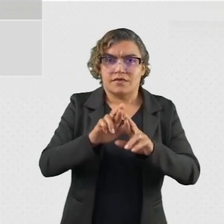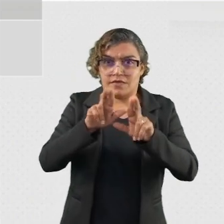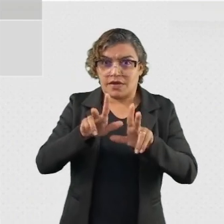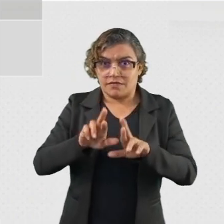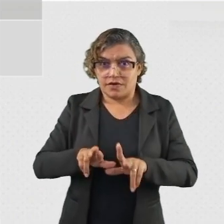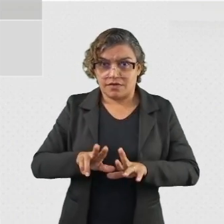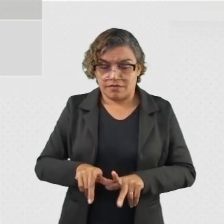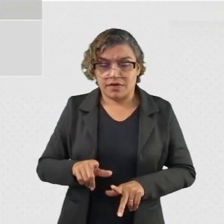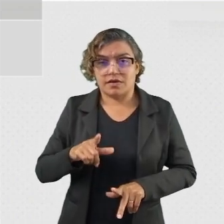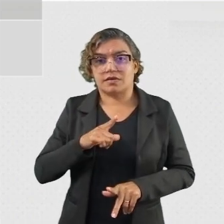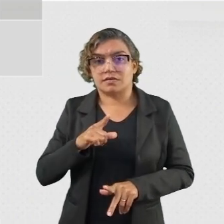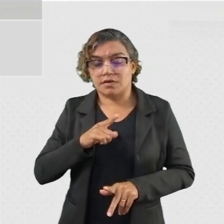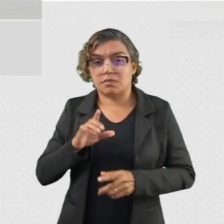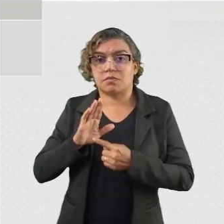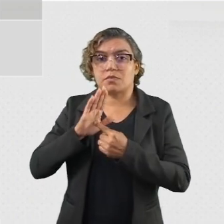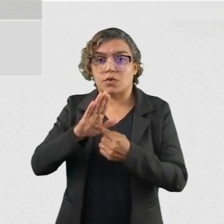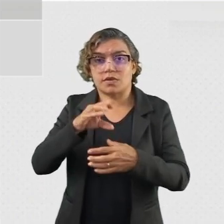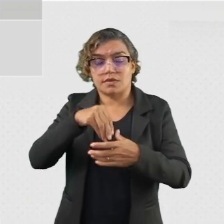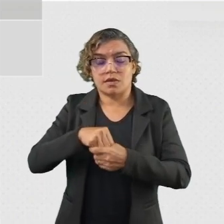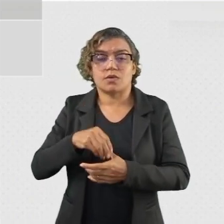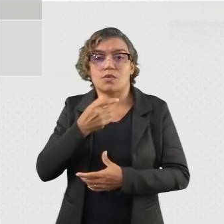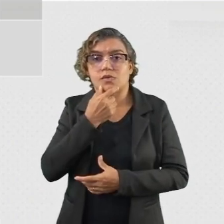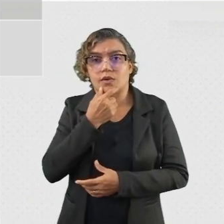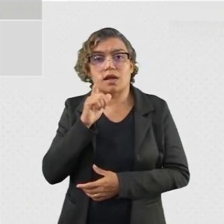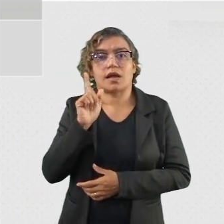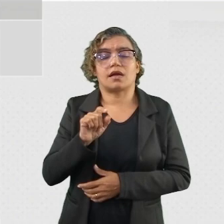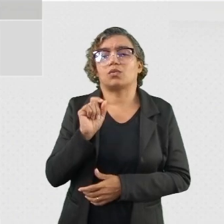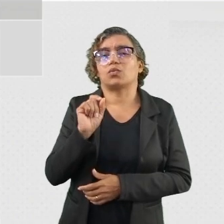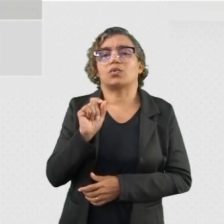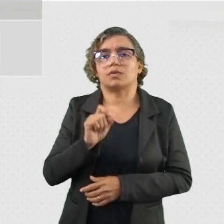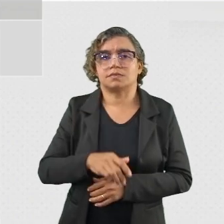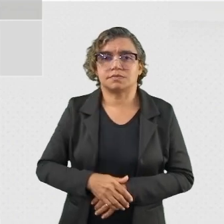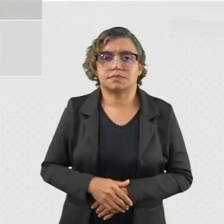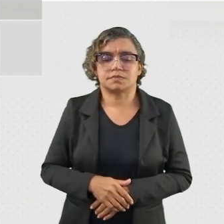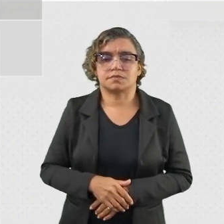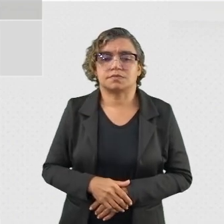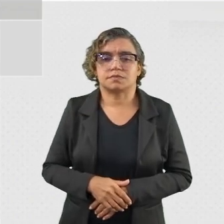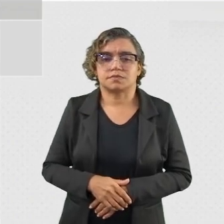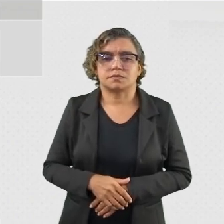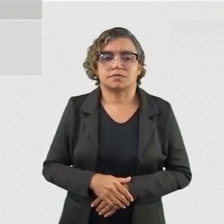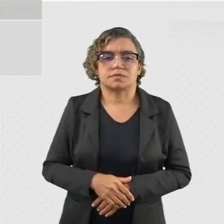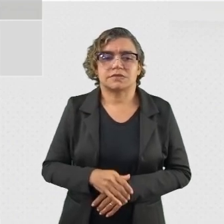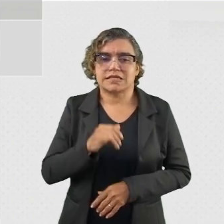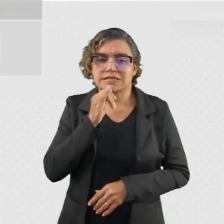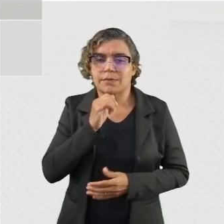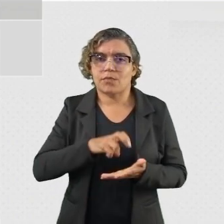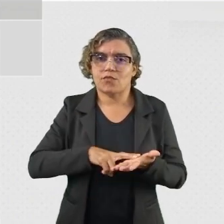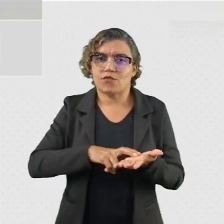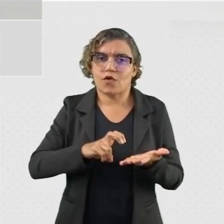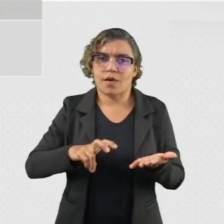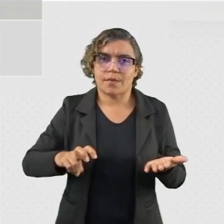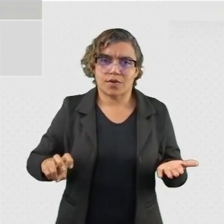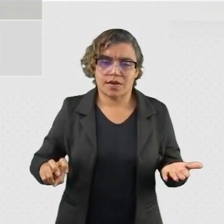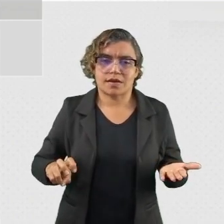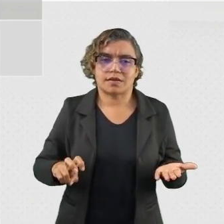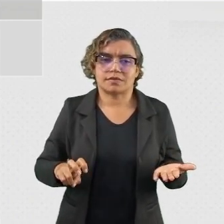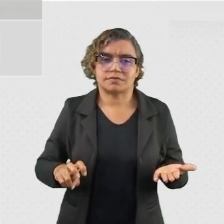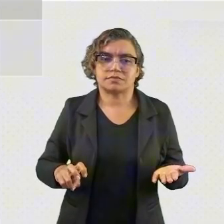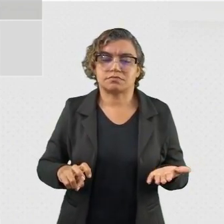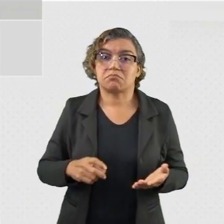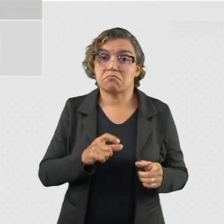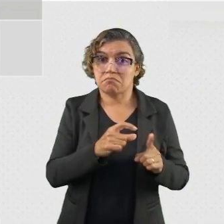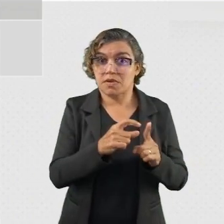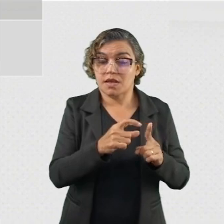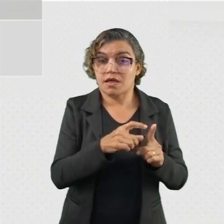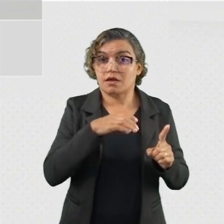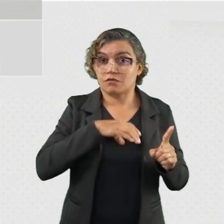mais se torna evidente no inglês, que é a questão do vocabulário. Palavras que